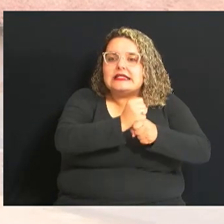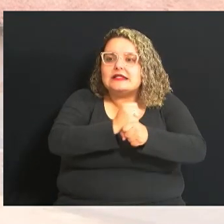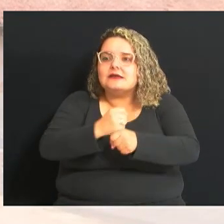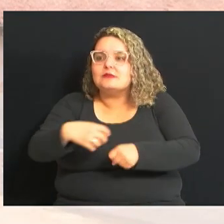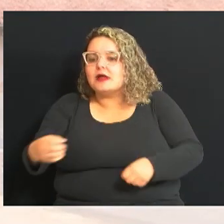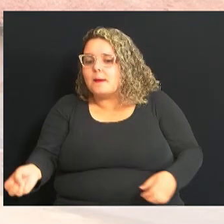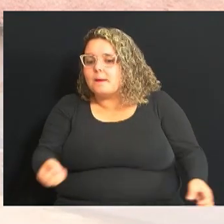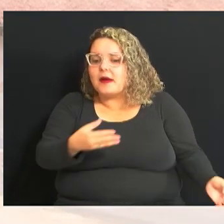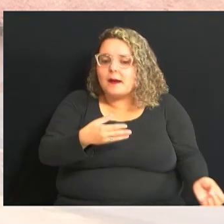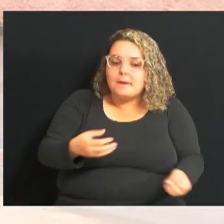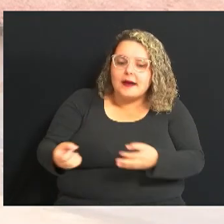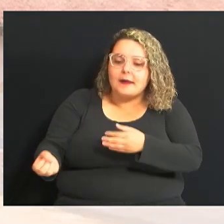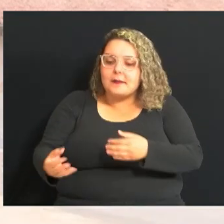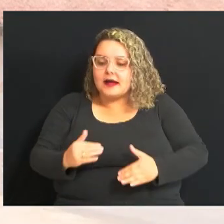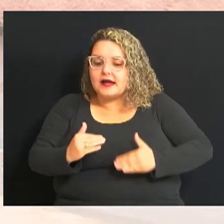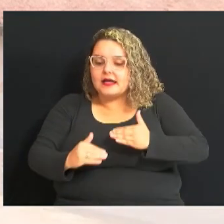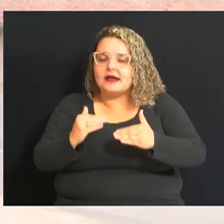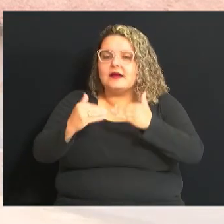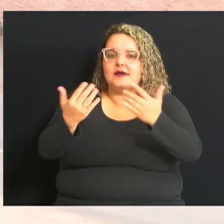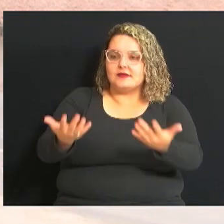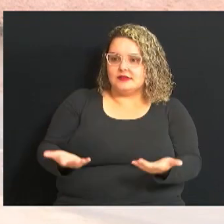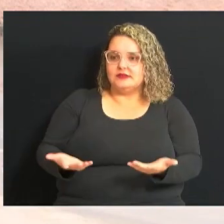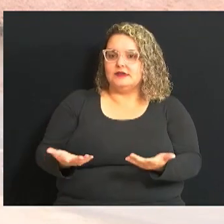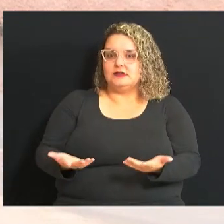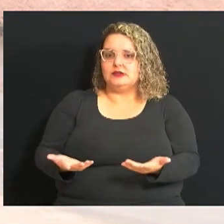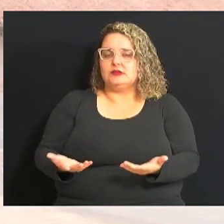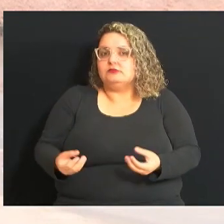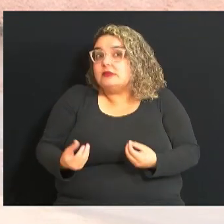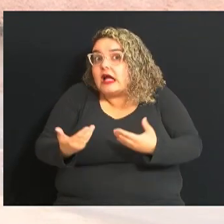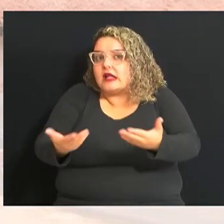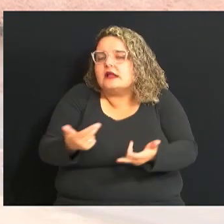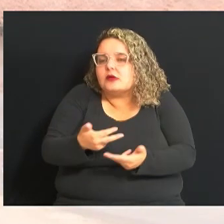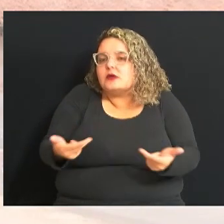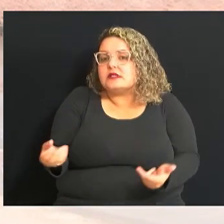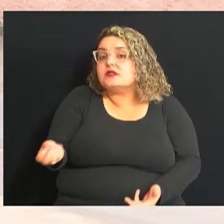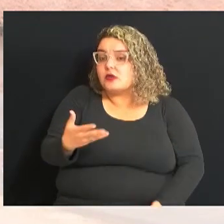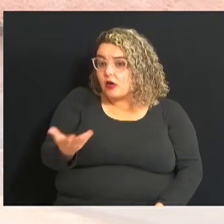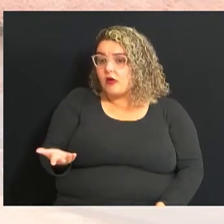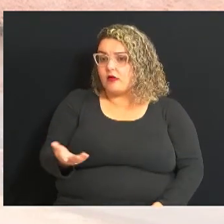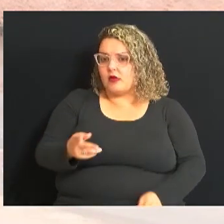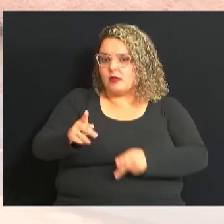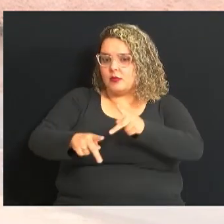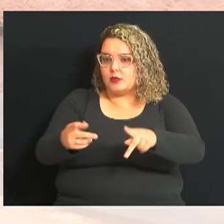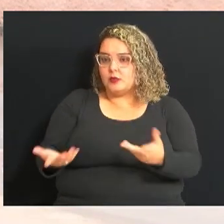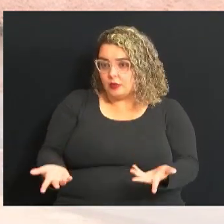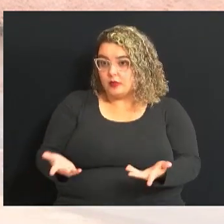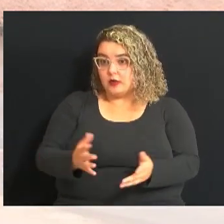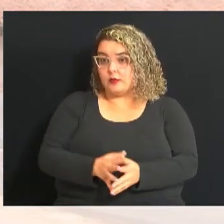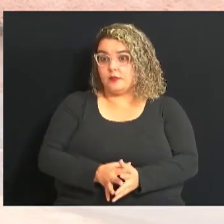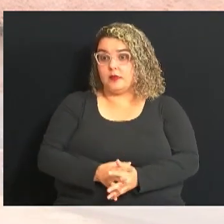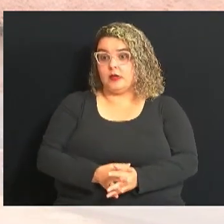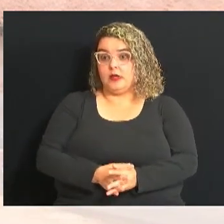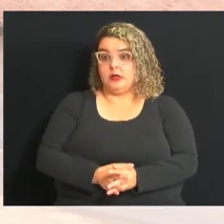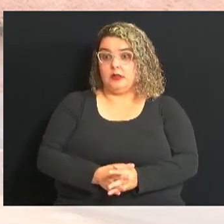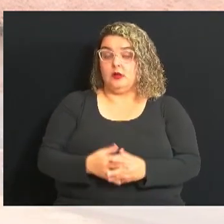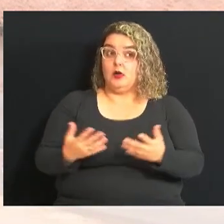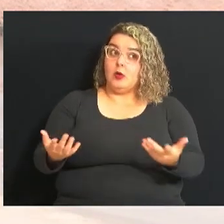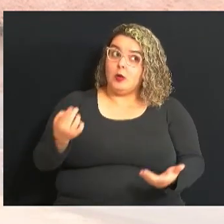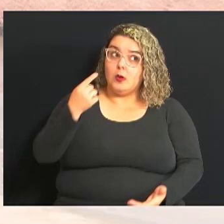né, para evoluir, para trazer coisas novas para o público, né? Olha, nesses 30